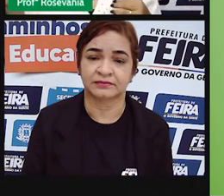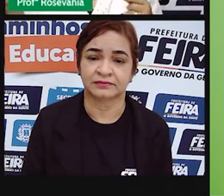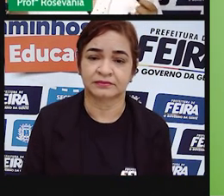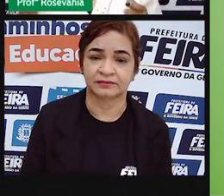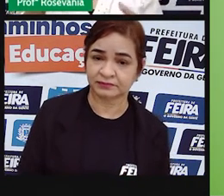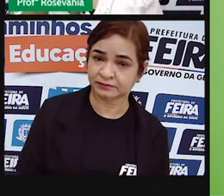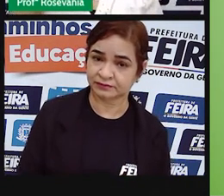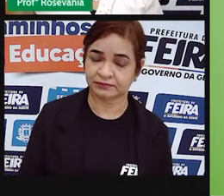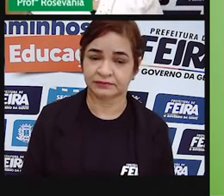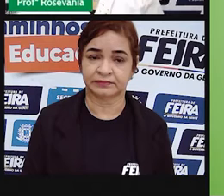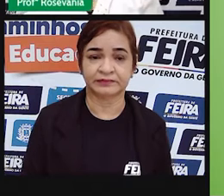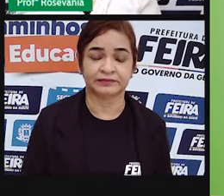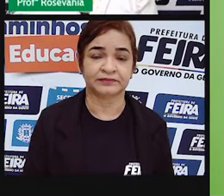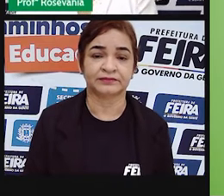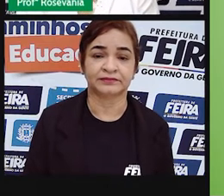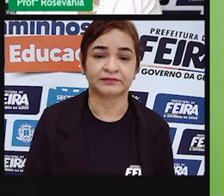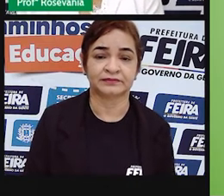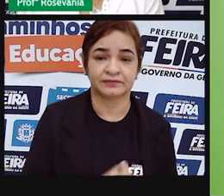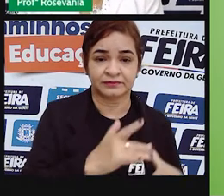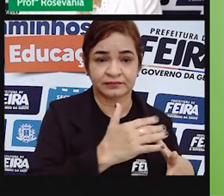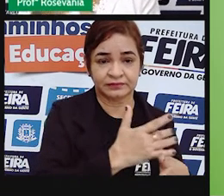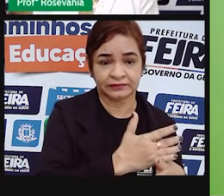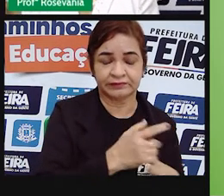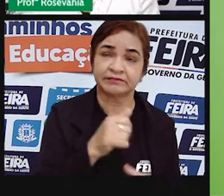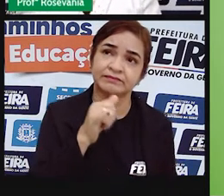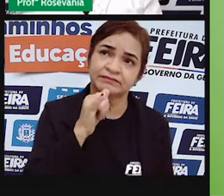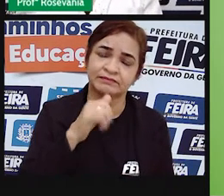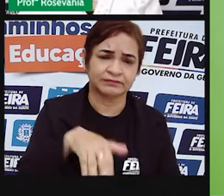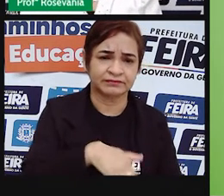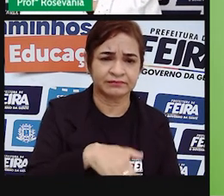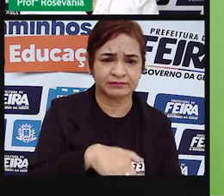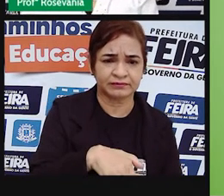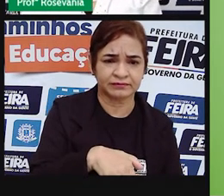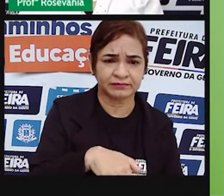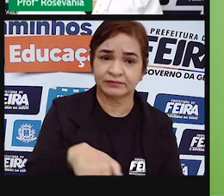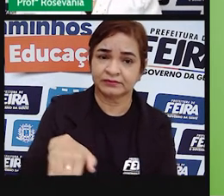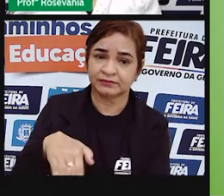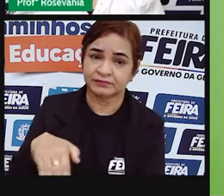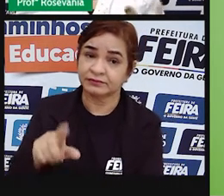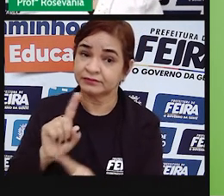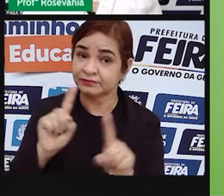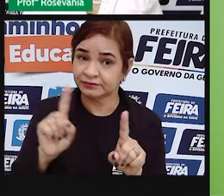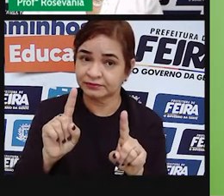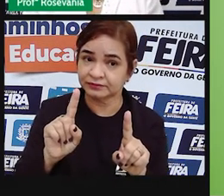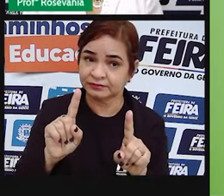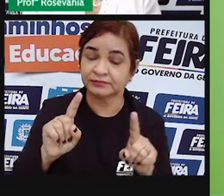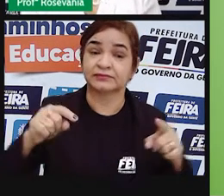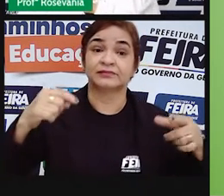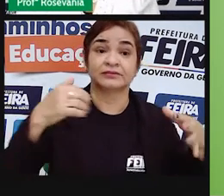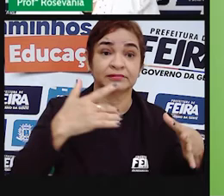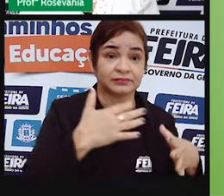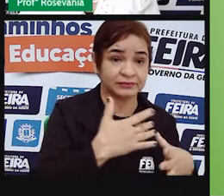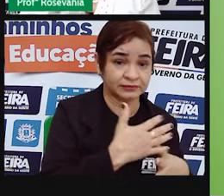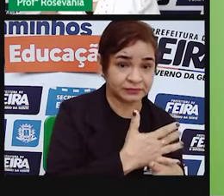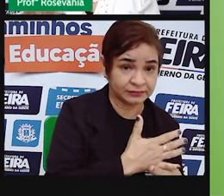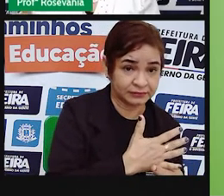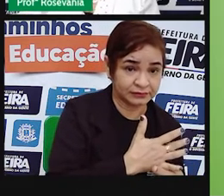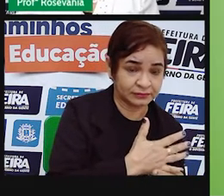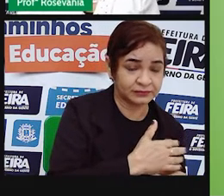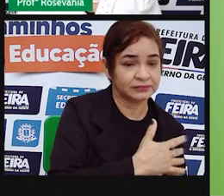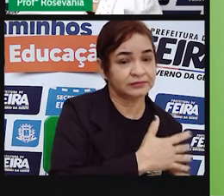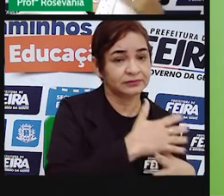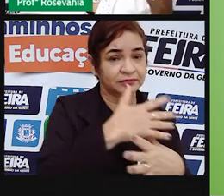todo dia na retirada paciente de mudar de um bairro para o eu continuo na mesma cidade né eu não me livrei além da cidade